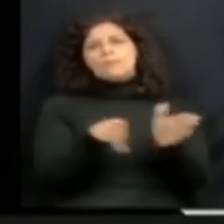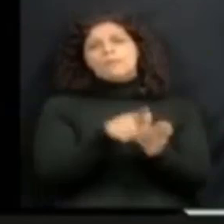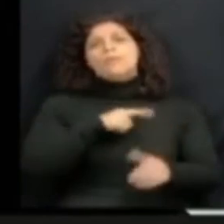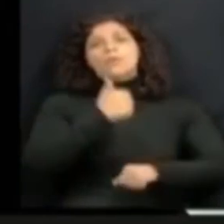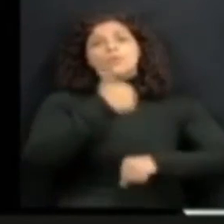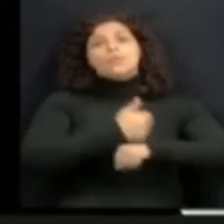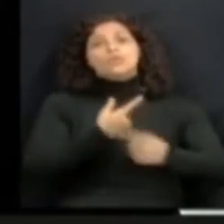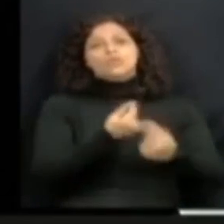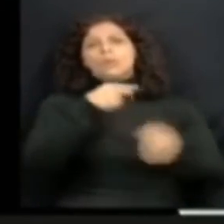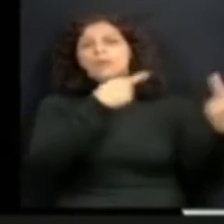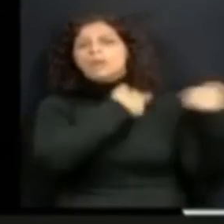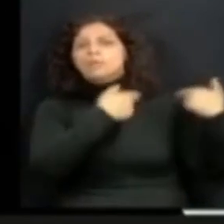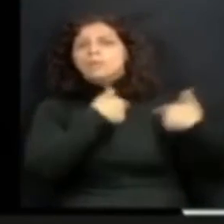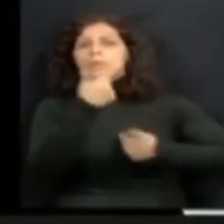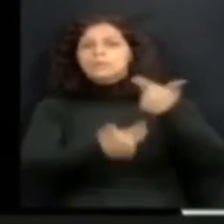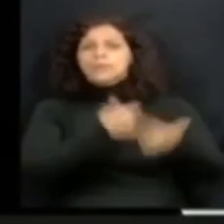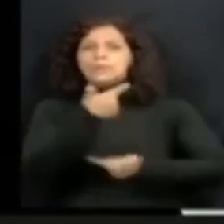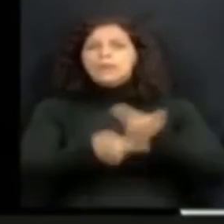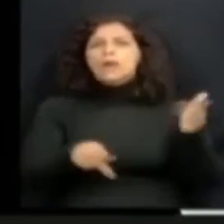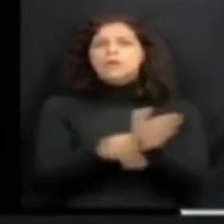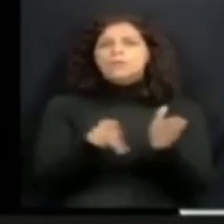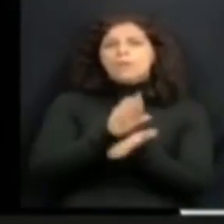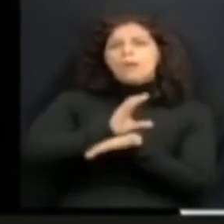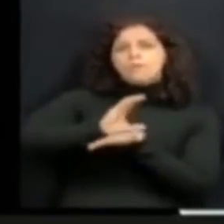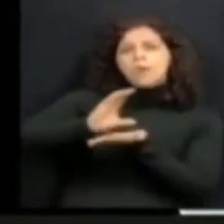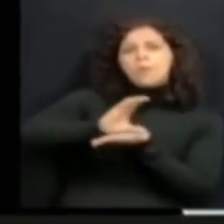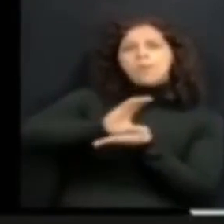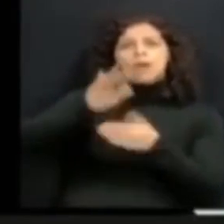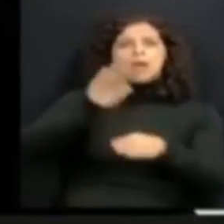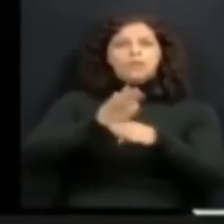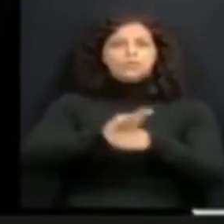é o maior responsável por parte da contribuição